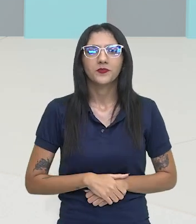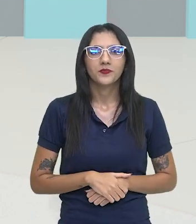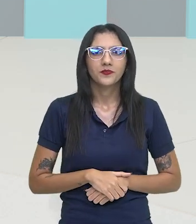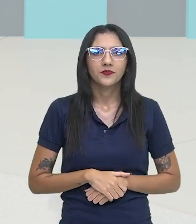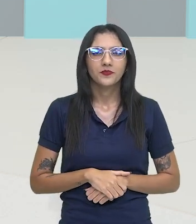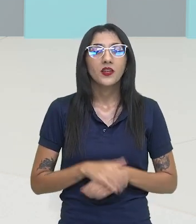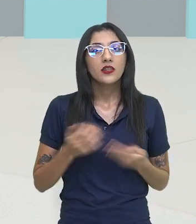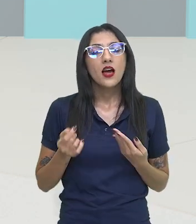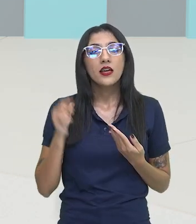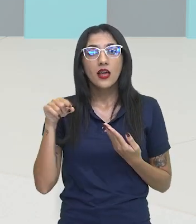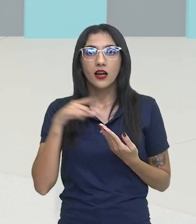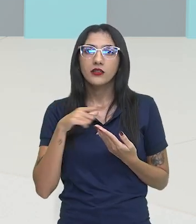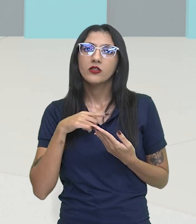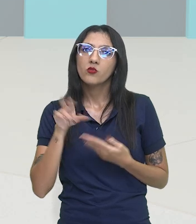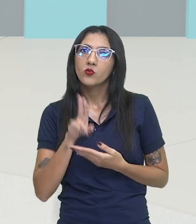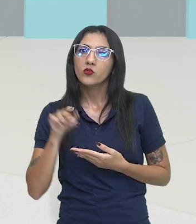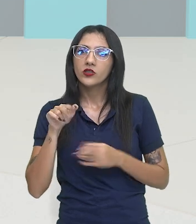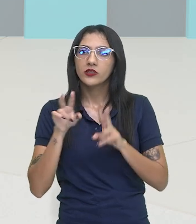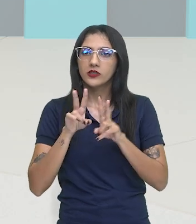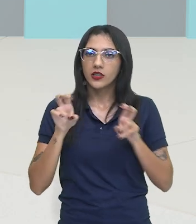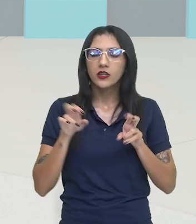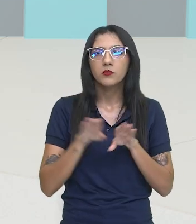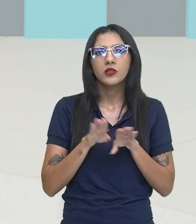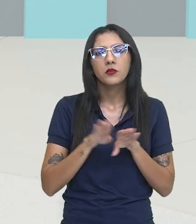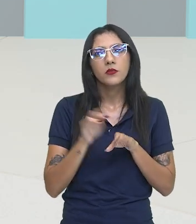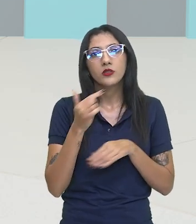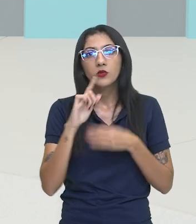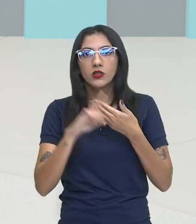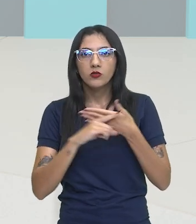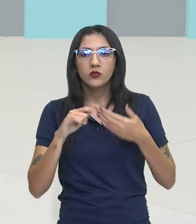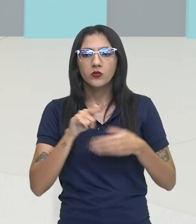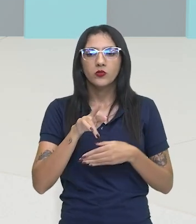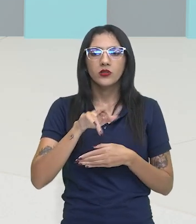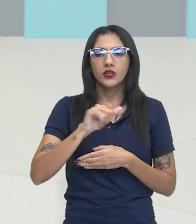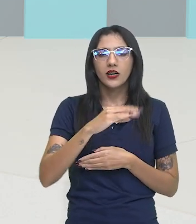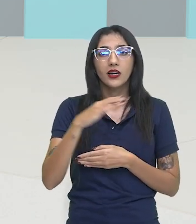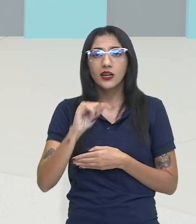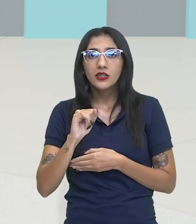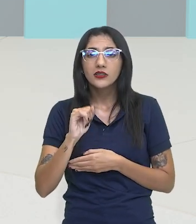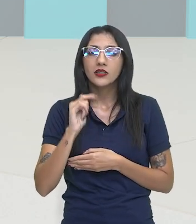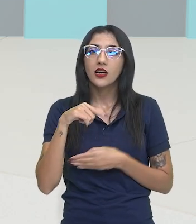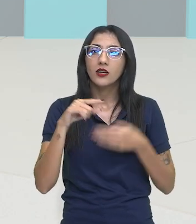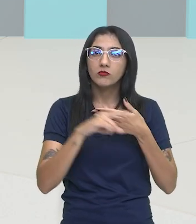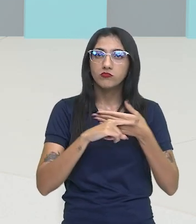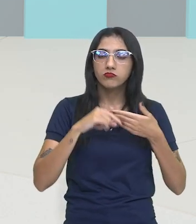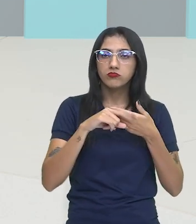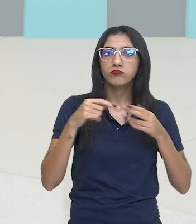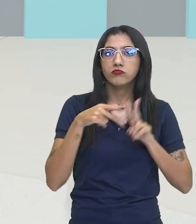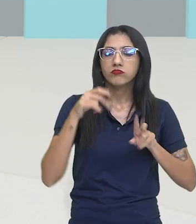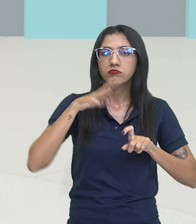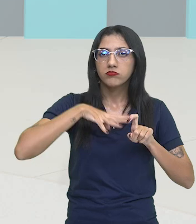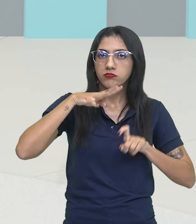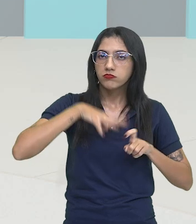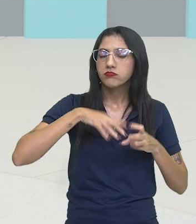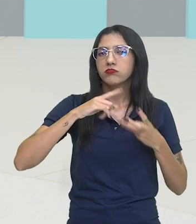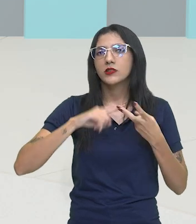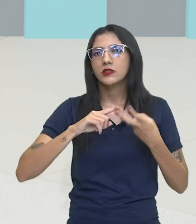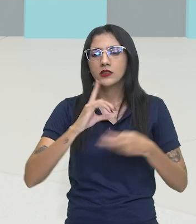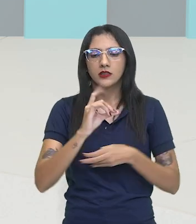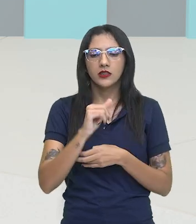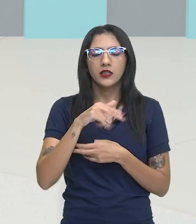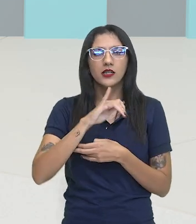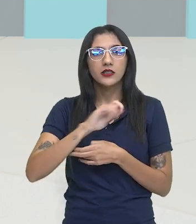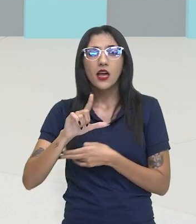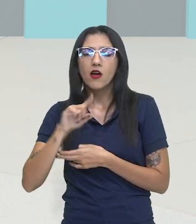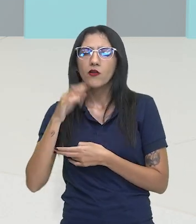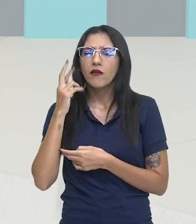ela trabalha com essa temática. Aí nós temos a Graça Graúna, que trabalha com mitologia, nós temos o Daniel Munduruku, que trabalha mais